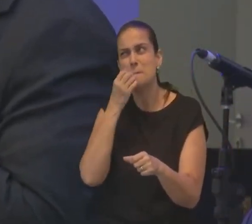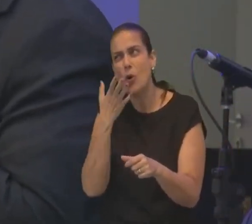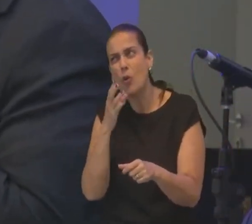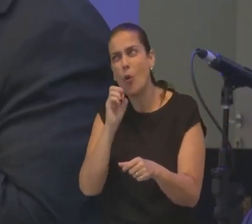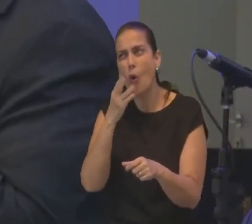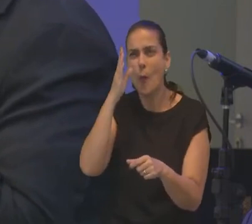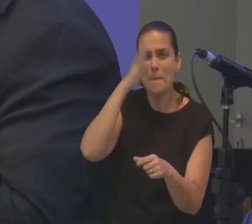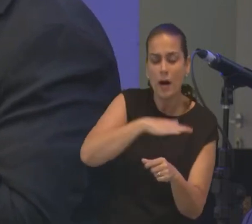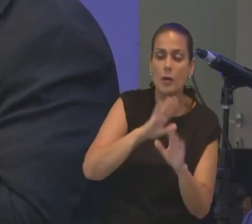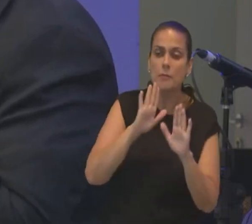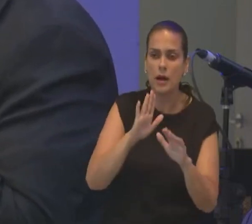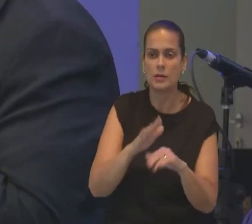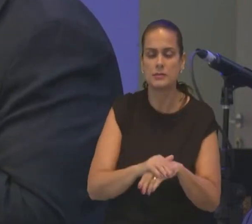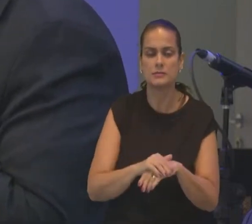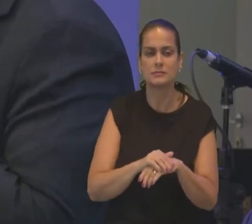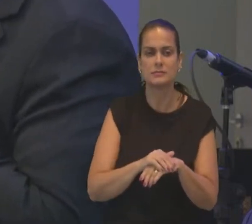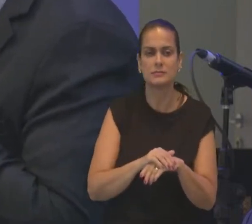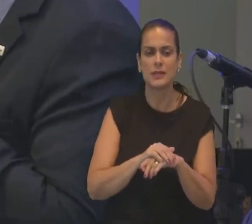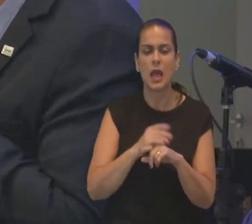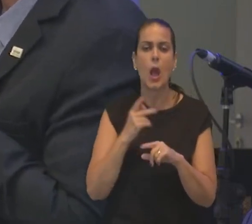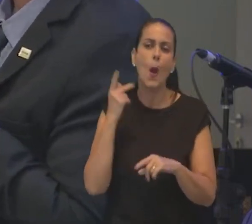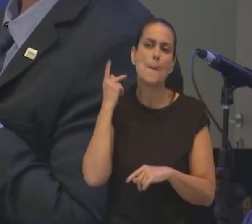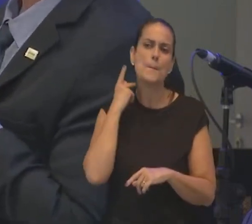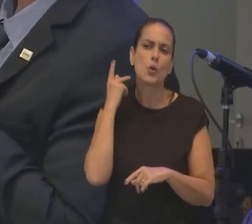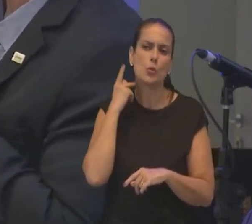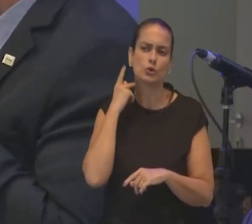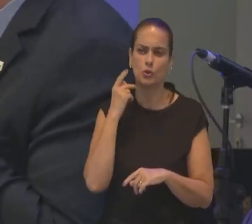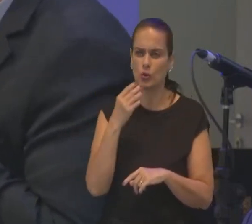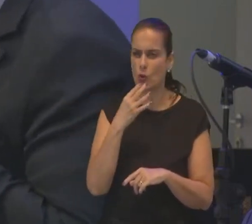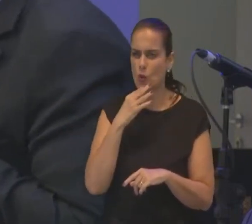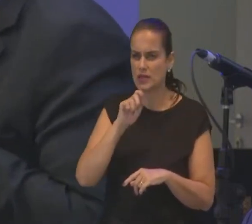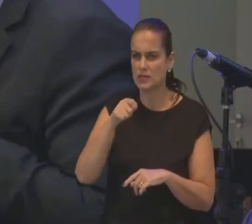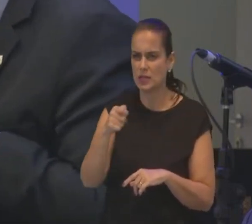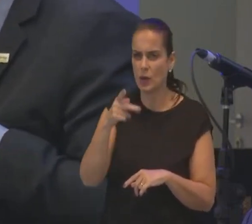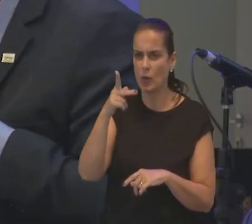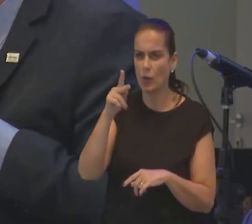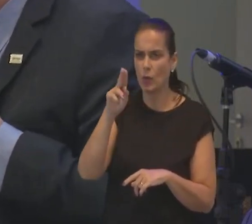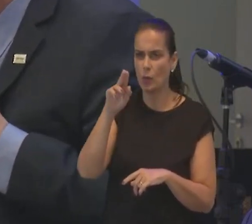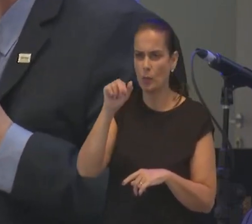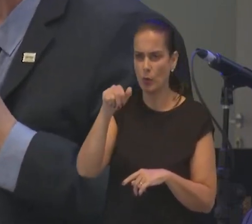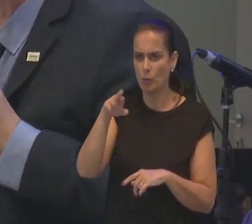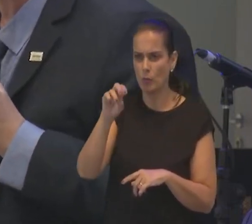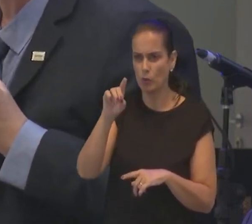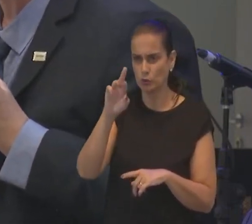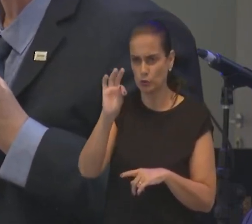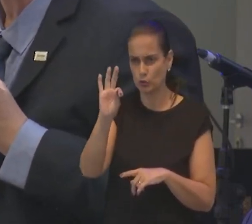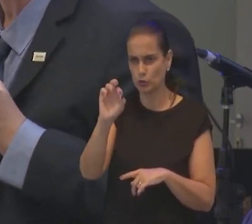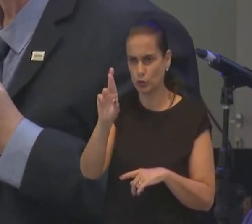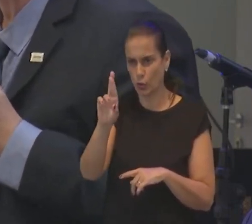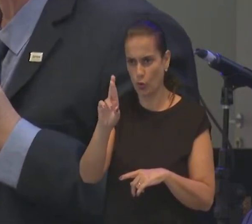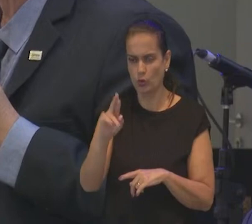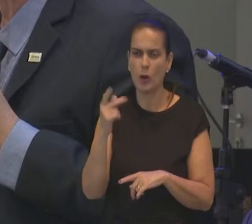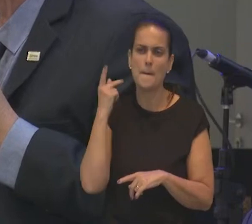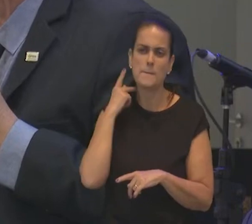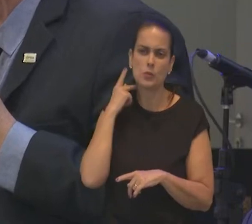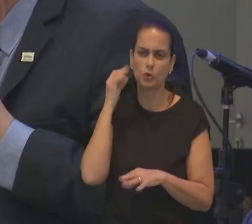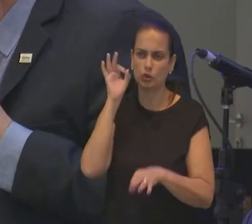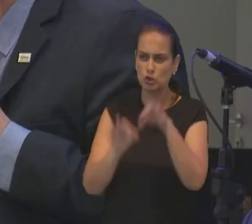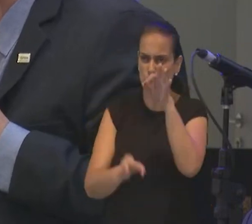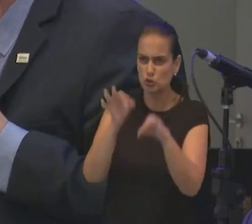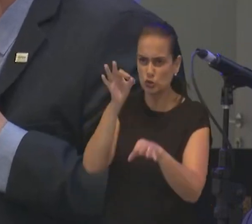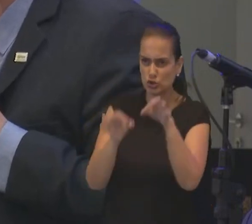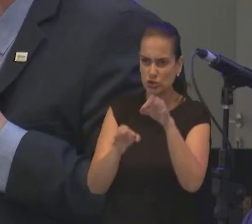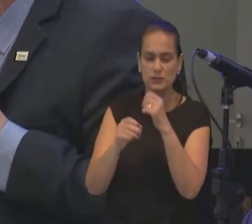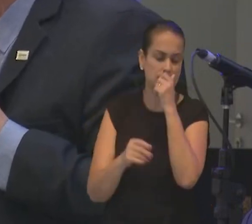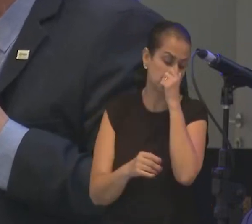reunião com um promotor de justiça, com um juiz, com o diretor do presídio, e eu cheguei para o diretor do presídio e disse: e aí, diretor, quando é que a gente vai batizar